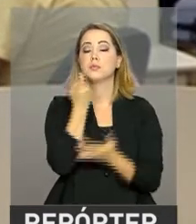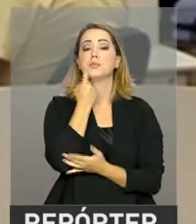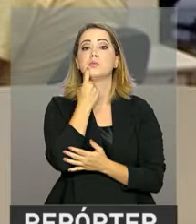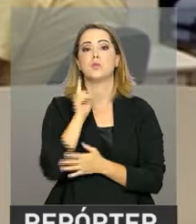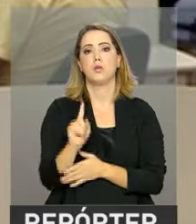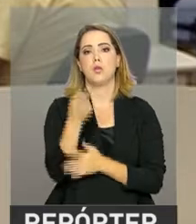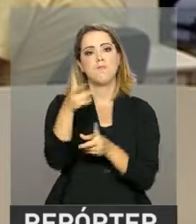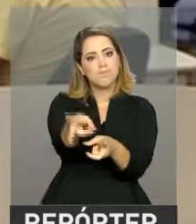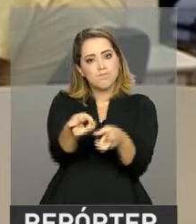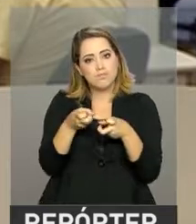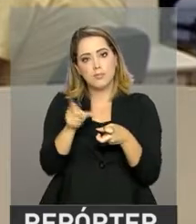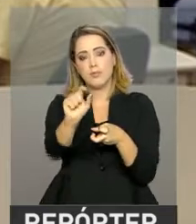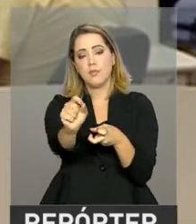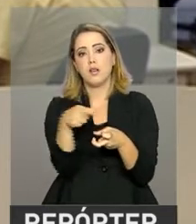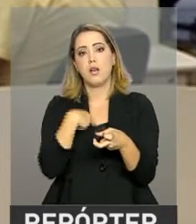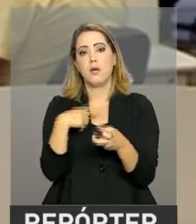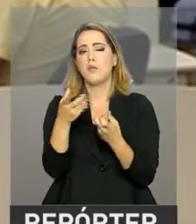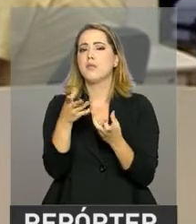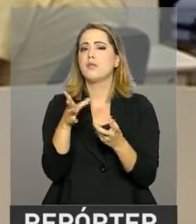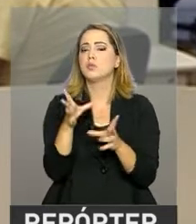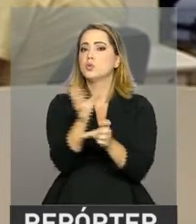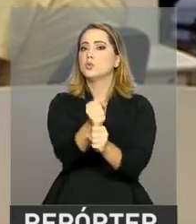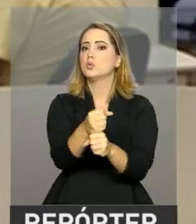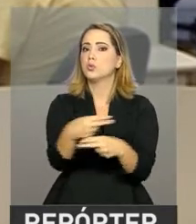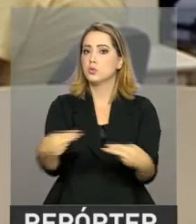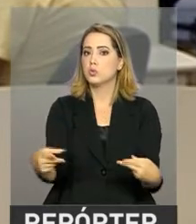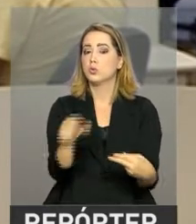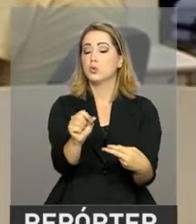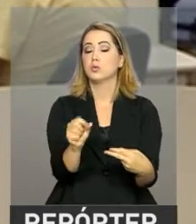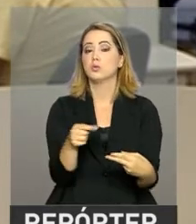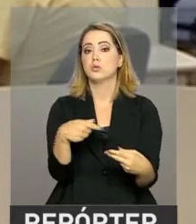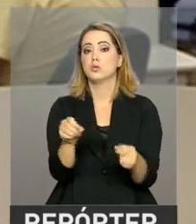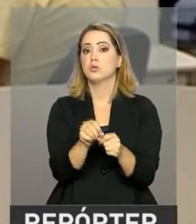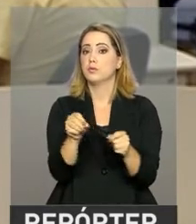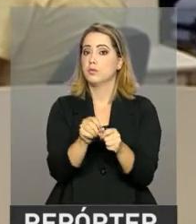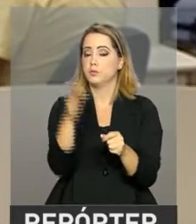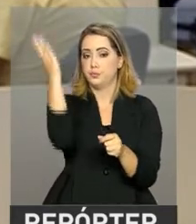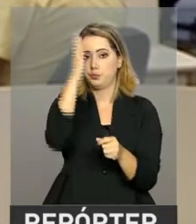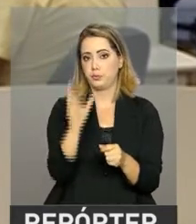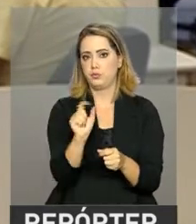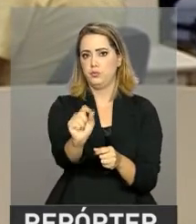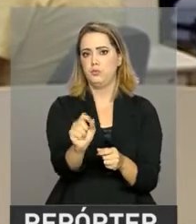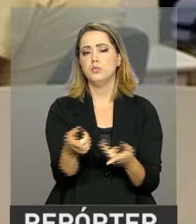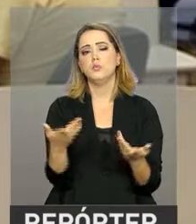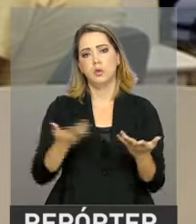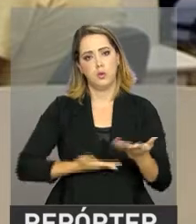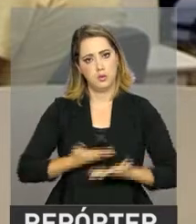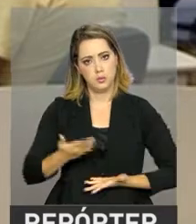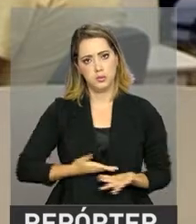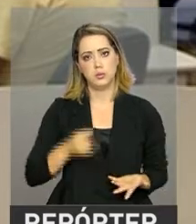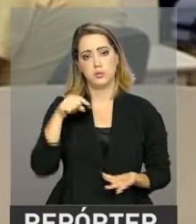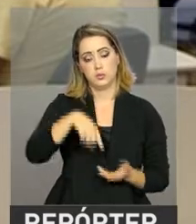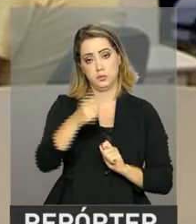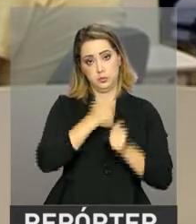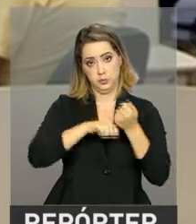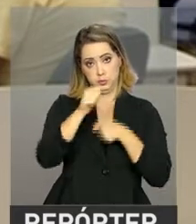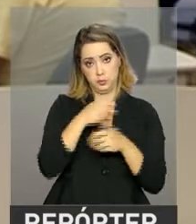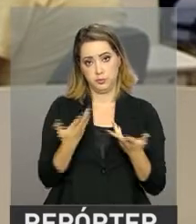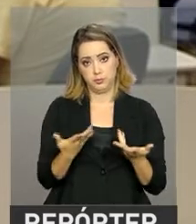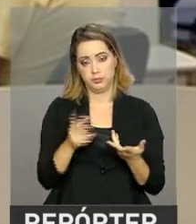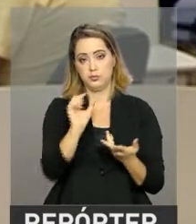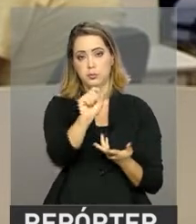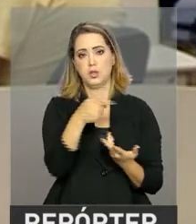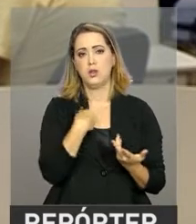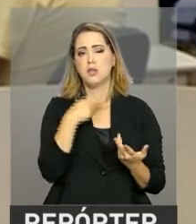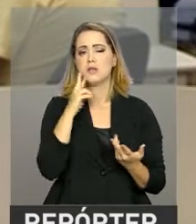considerado a prévia do Produto Interno Bruto, o PIB, que é a soma de todos os bens e serviços produzidos na economia. Esse